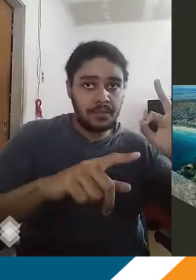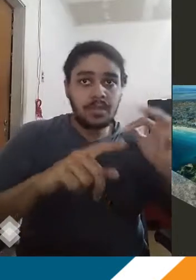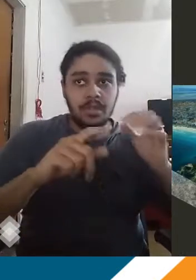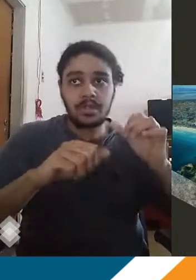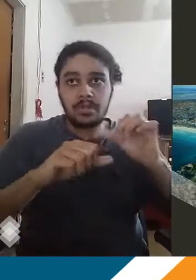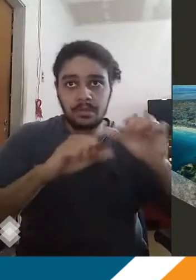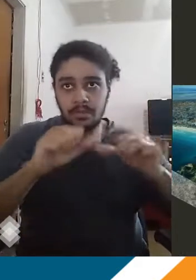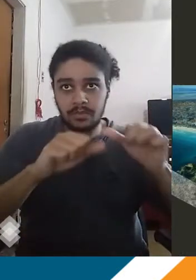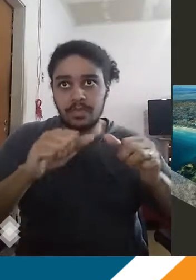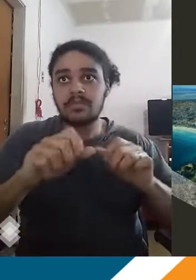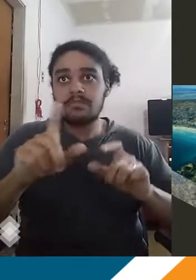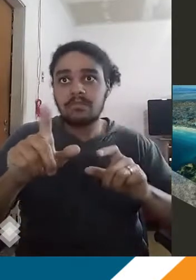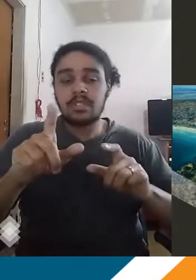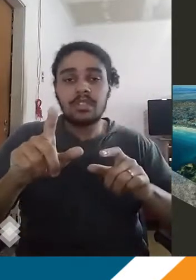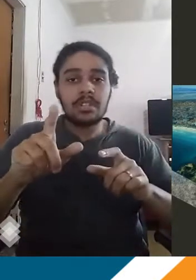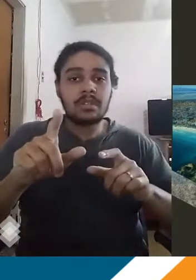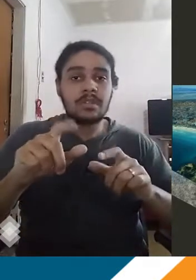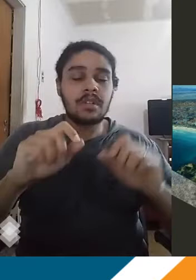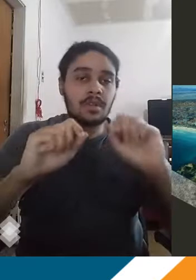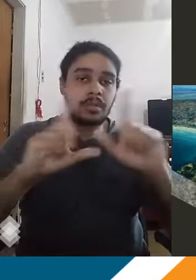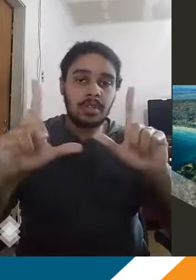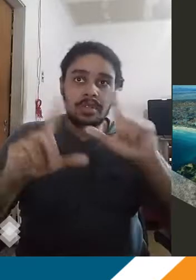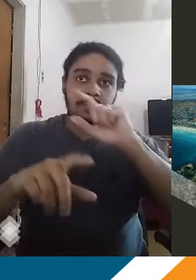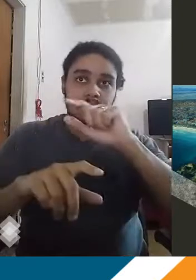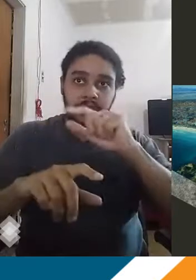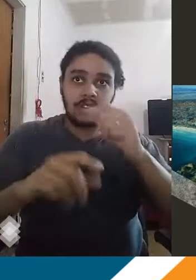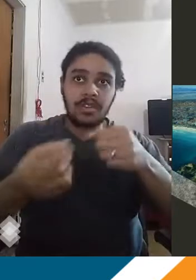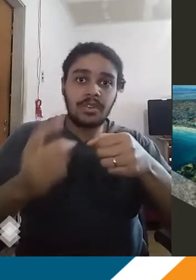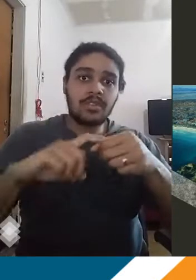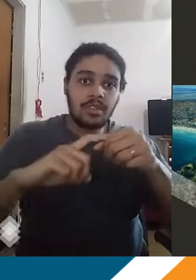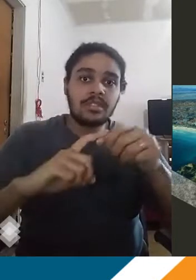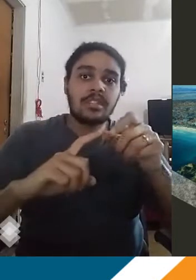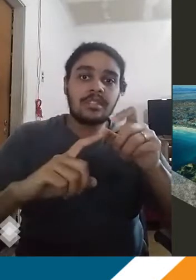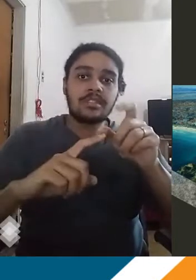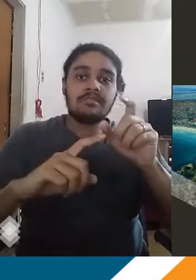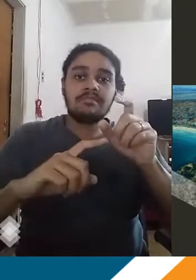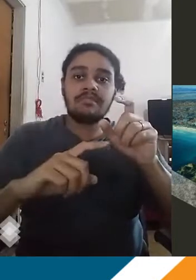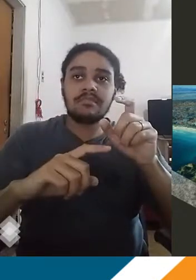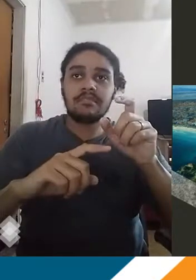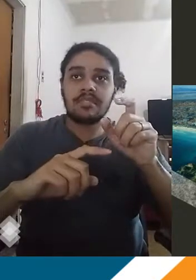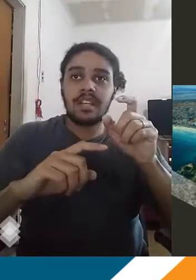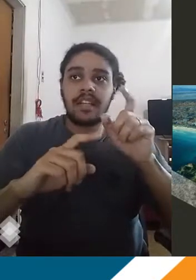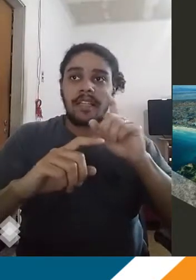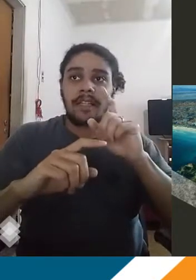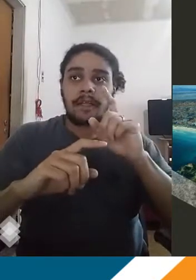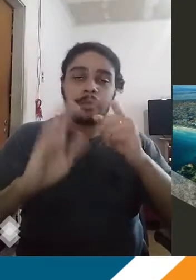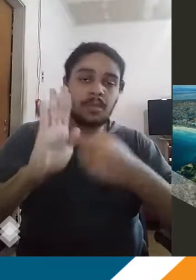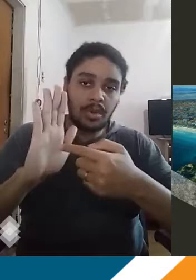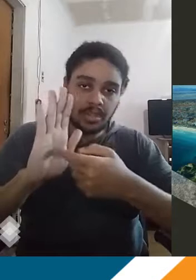urbana, De Volta para Meu Aconchego, o programa do Gugu Liberato, ou De Volta para Minha Terra, representando a migração de